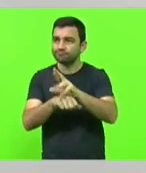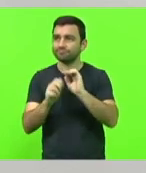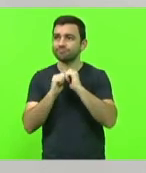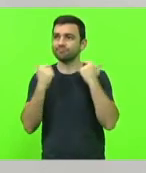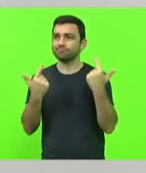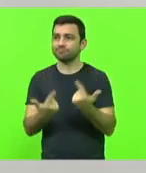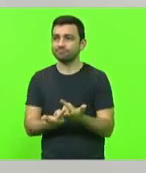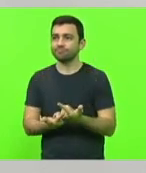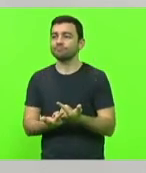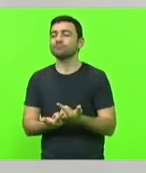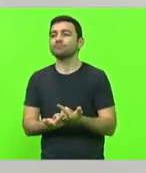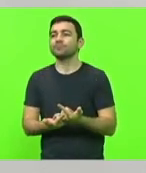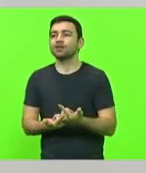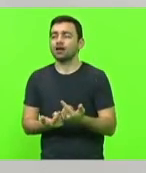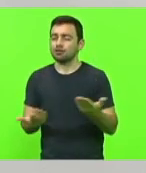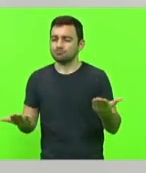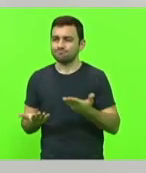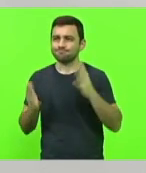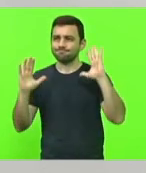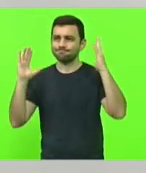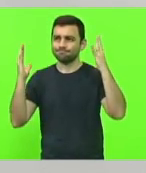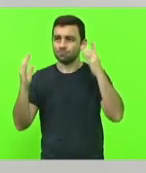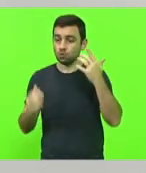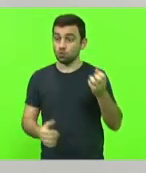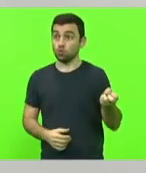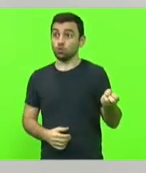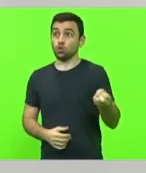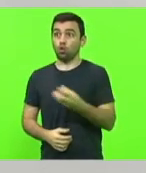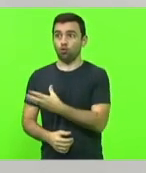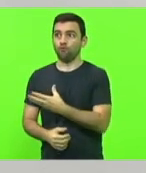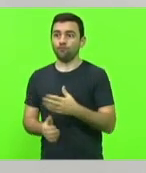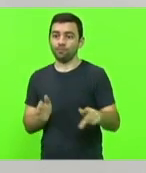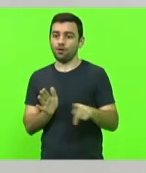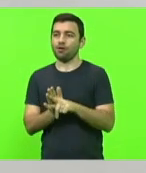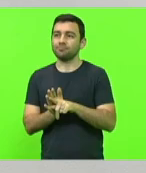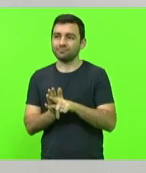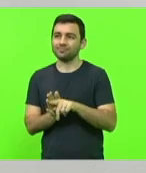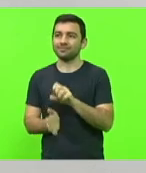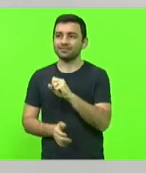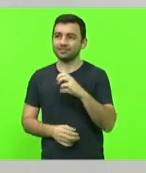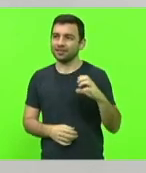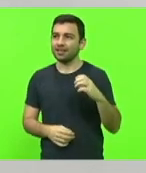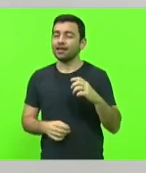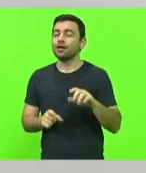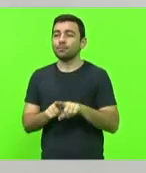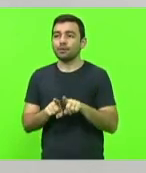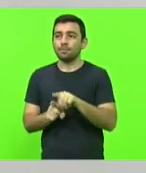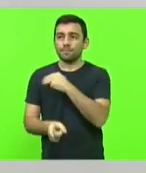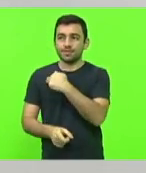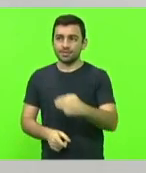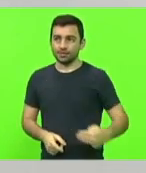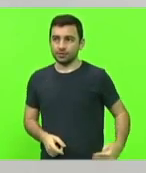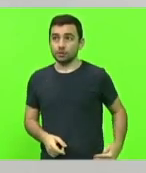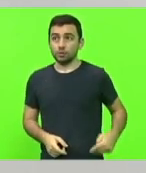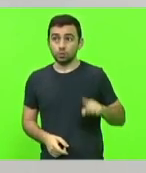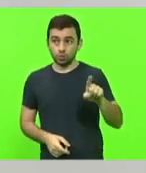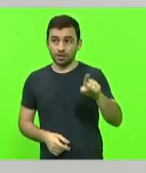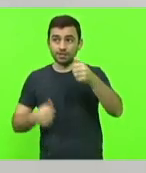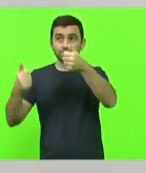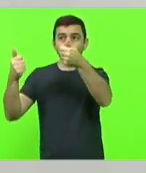para celebrar esse ato de um novo momento para Santa Catarina. Inclusive, há uma fala do ministro que, rapidamente, eu gostaria